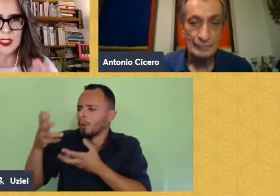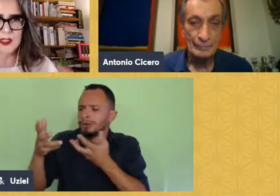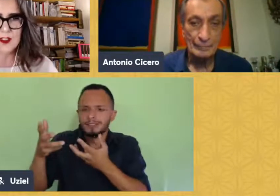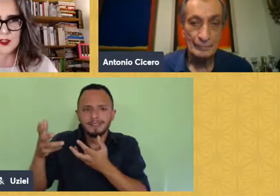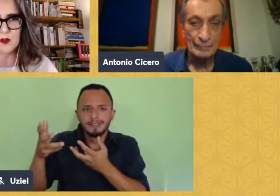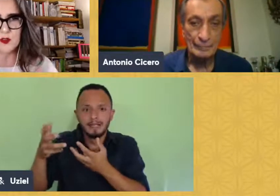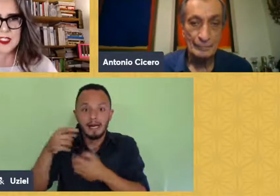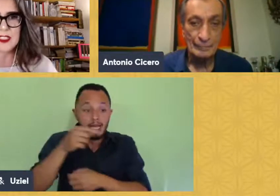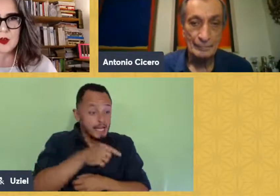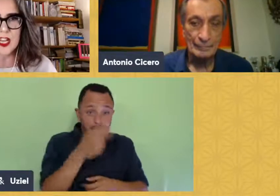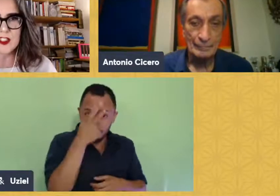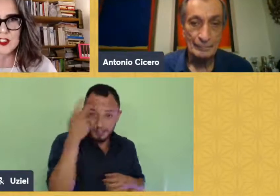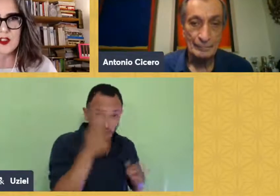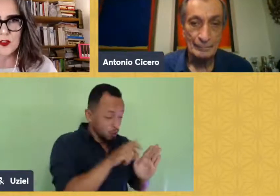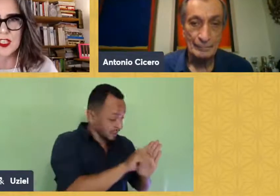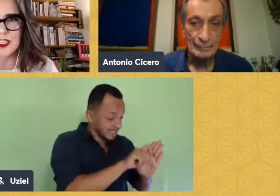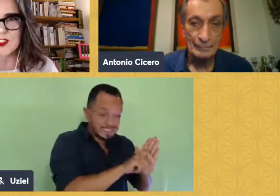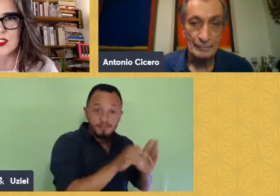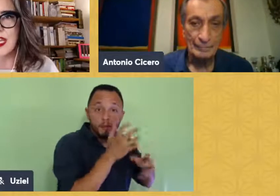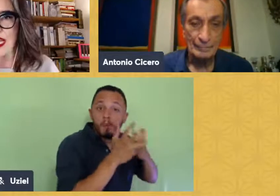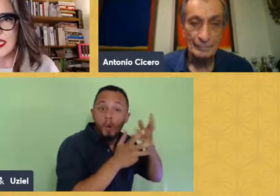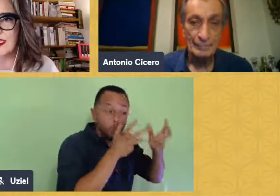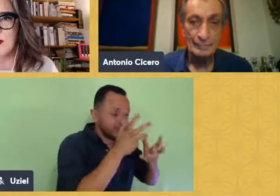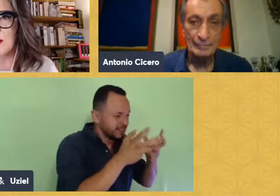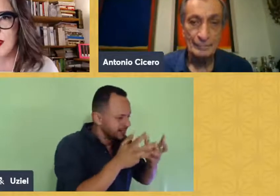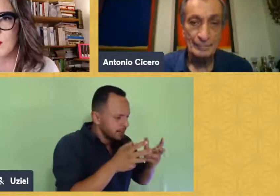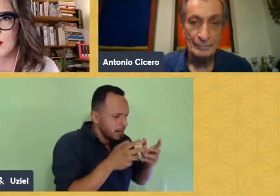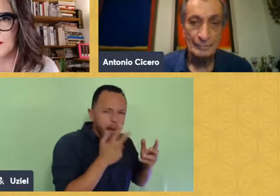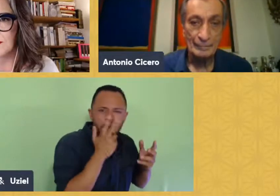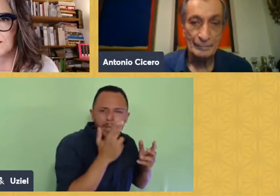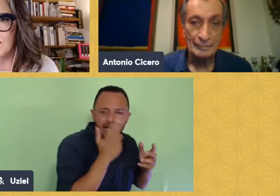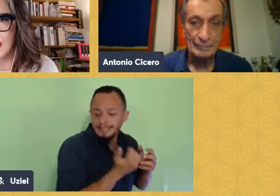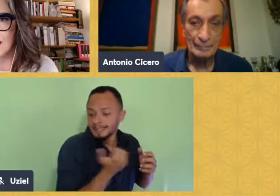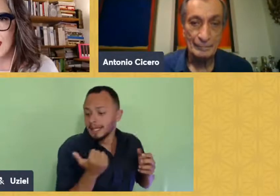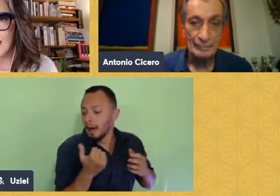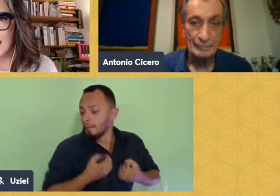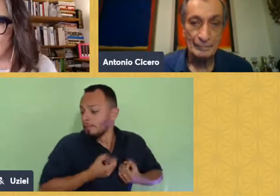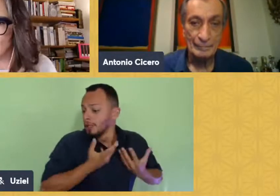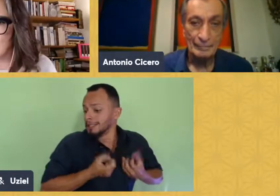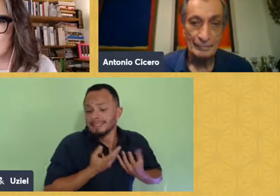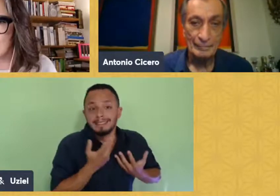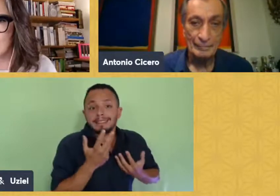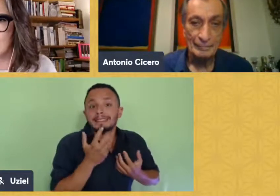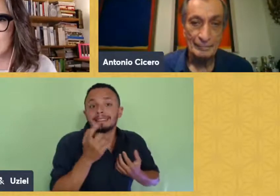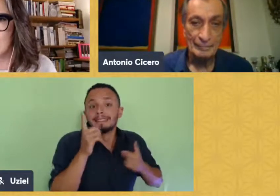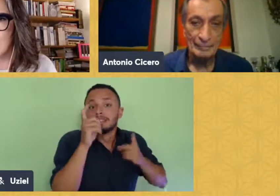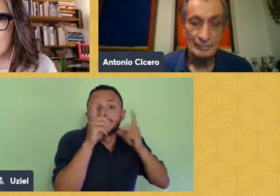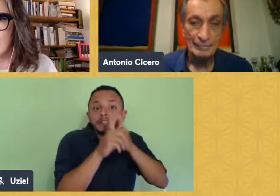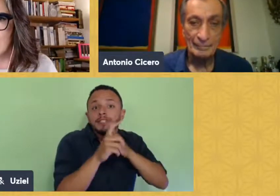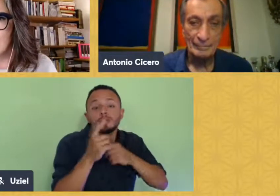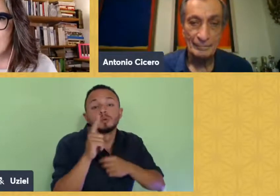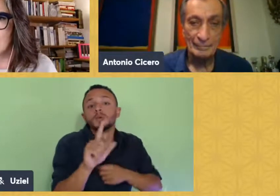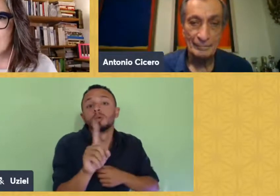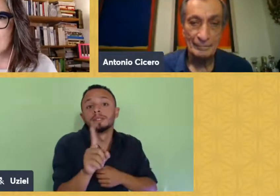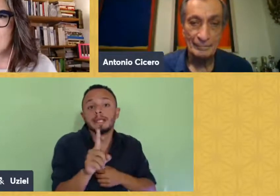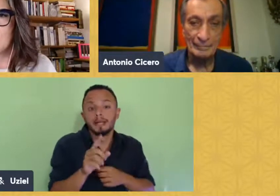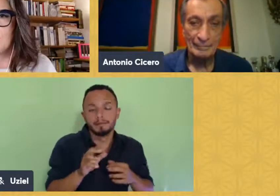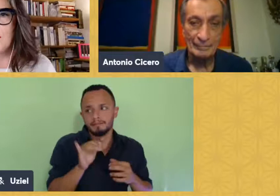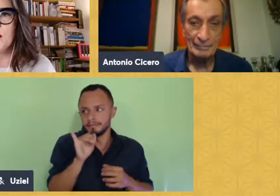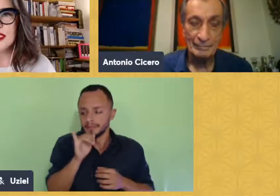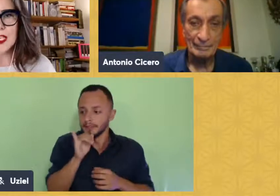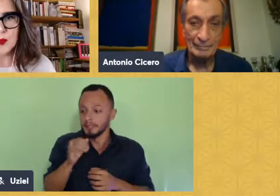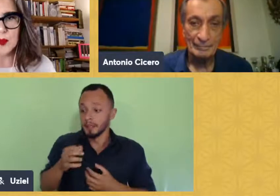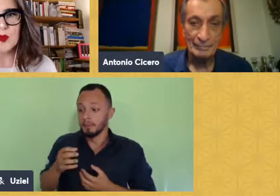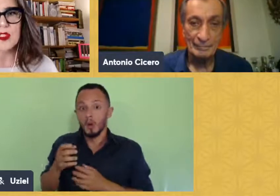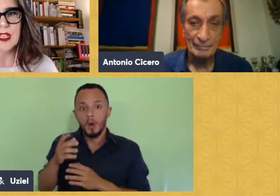seja, ele fala como se fossem linguagens diferentes. E aí tem uma pergunta da Glaura Santos, de que